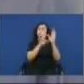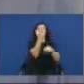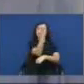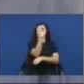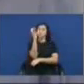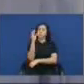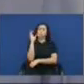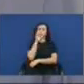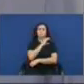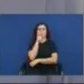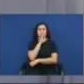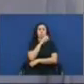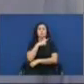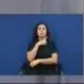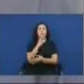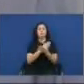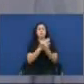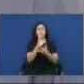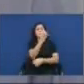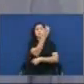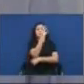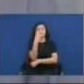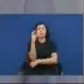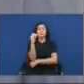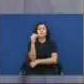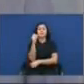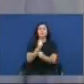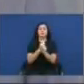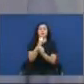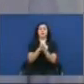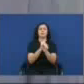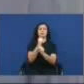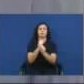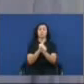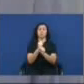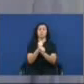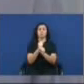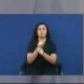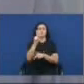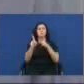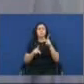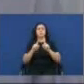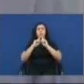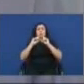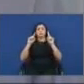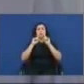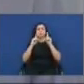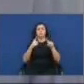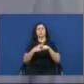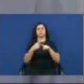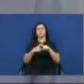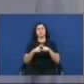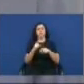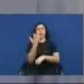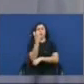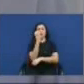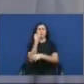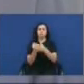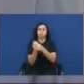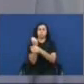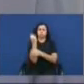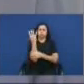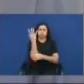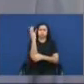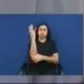árvores com mais de 30 anos e os moradores reclamam lá, tá lá, a árvore estoura a calçada. E tem